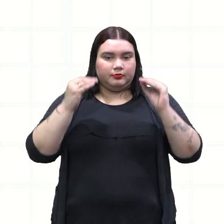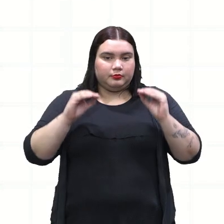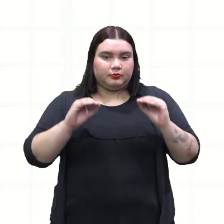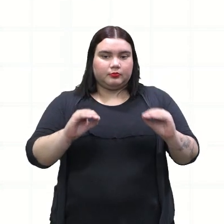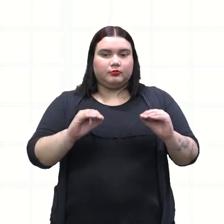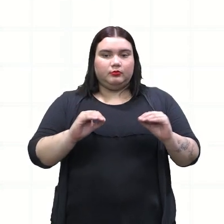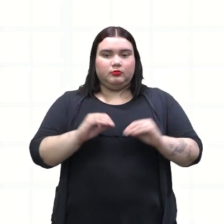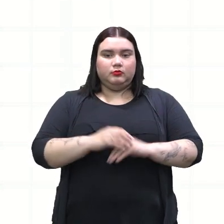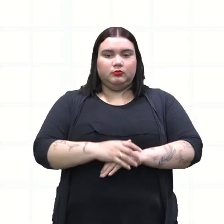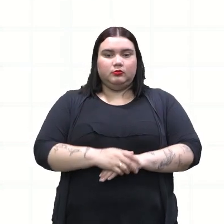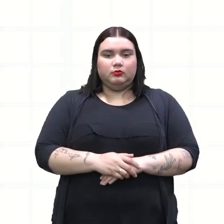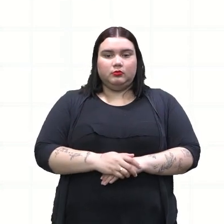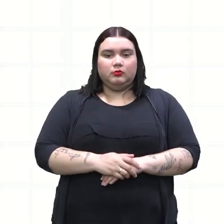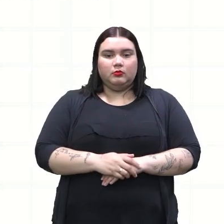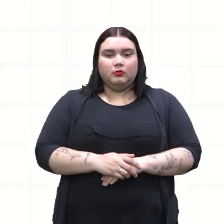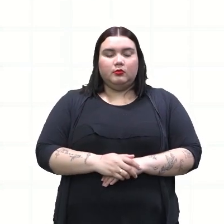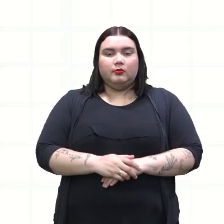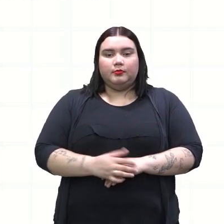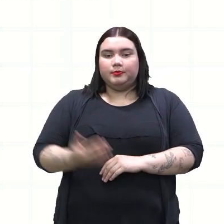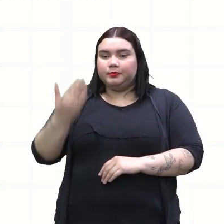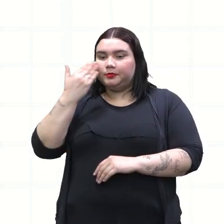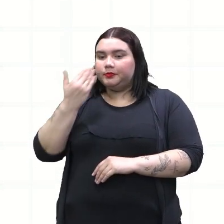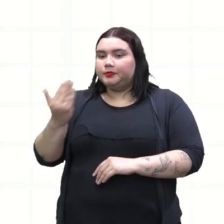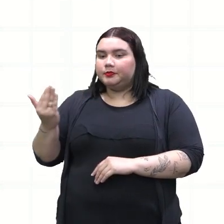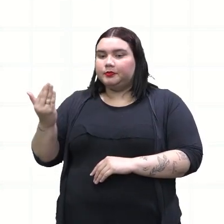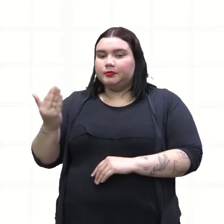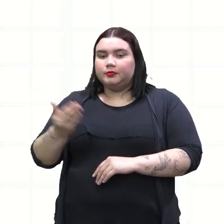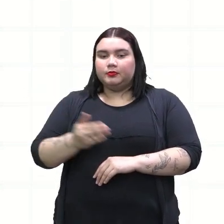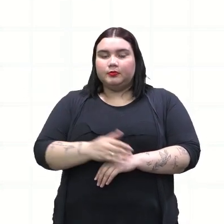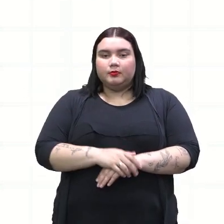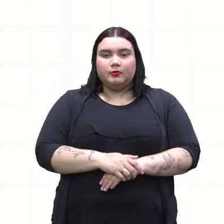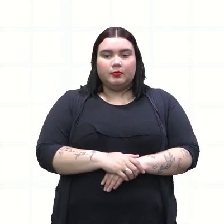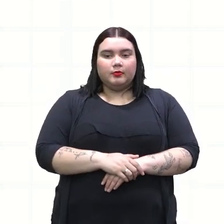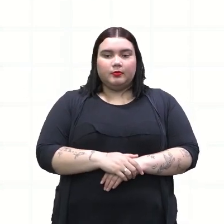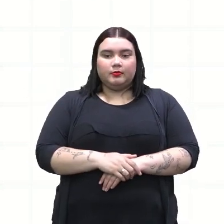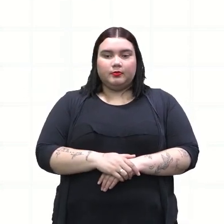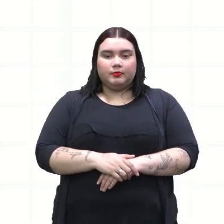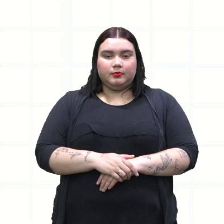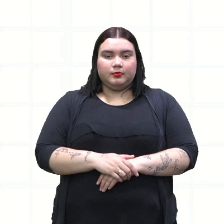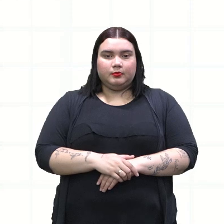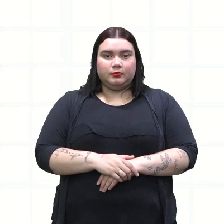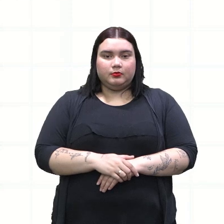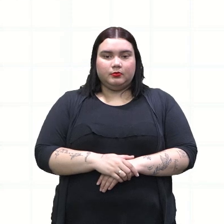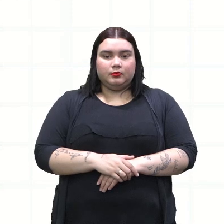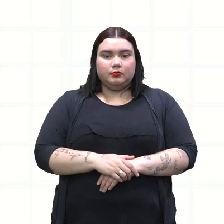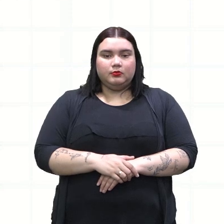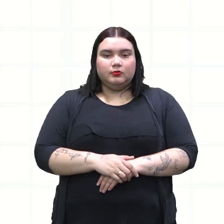ó. Marry an AI